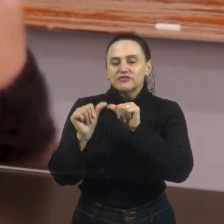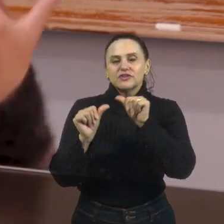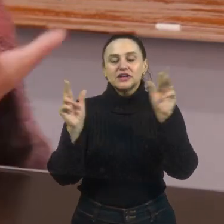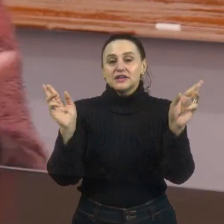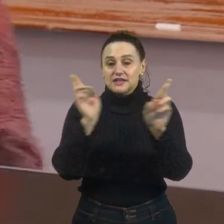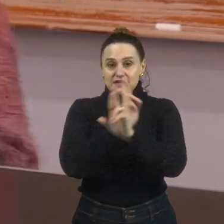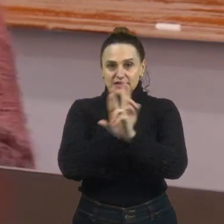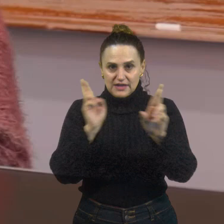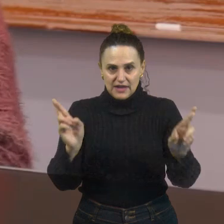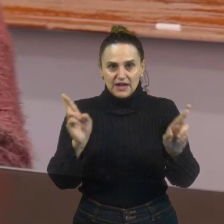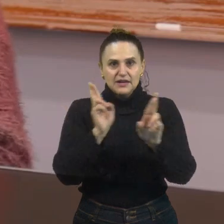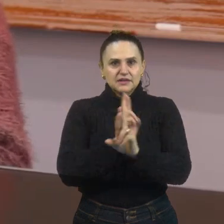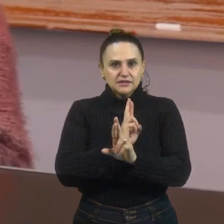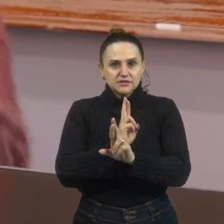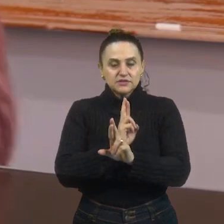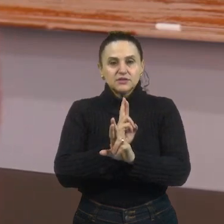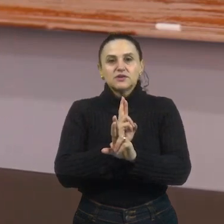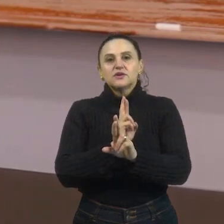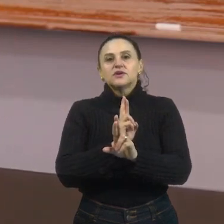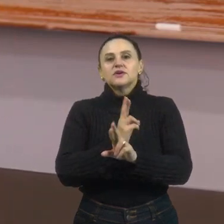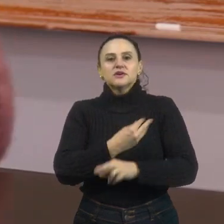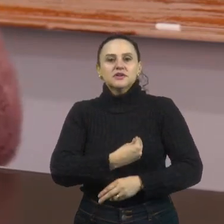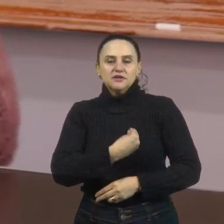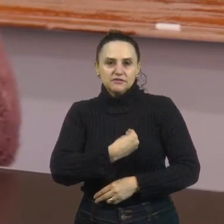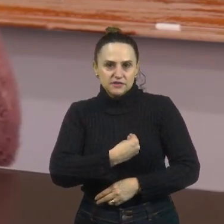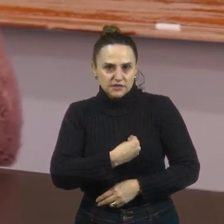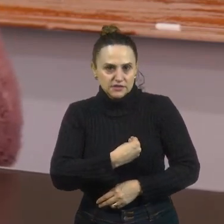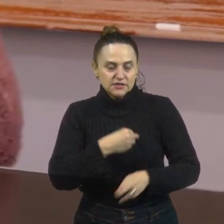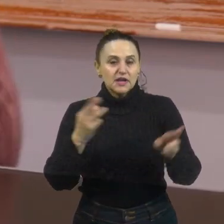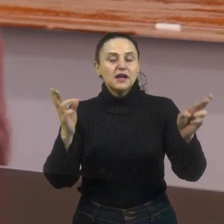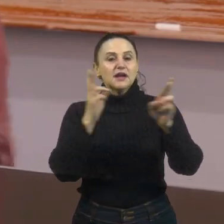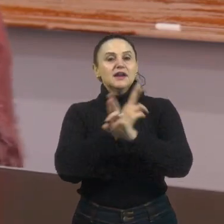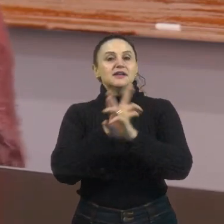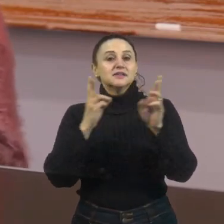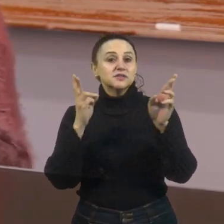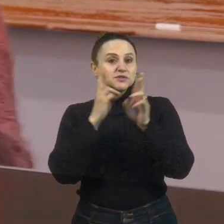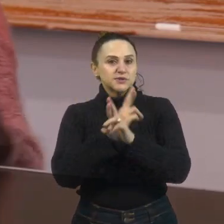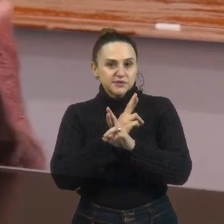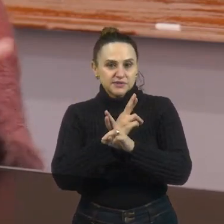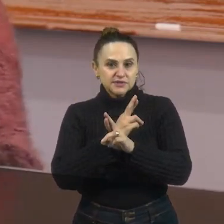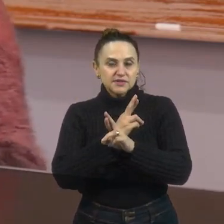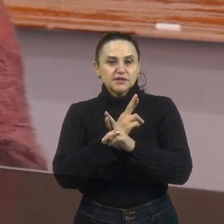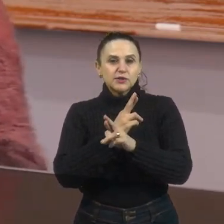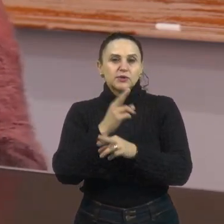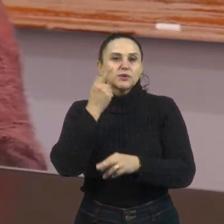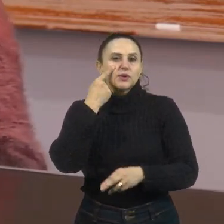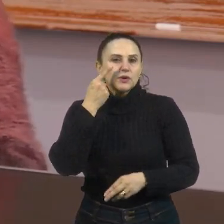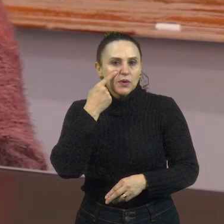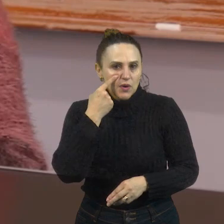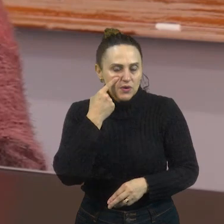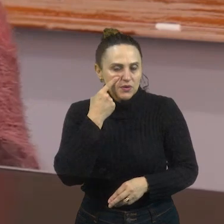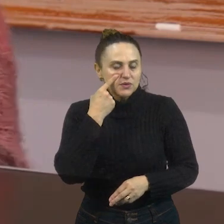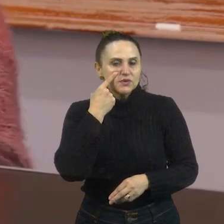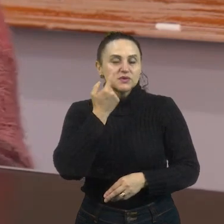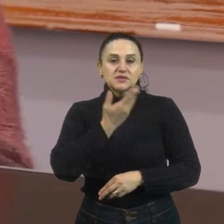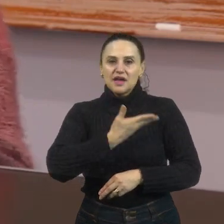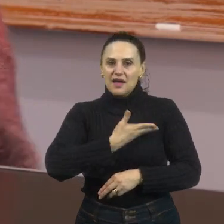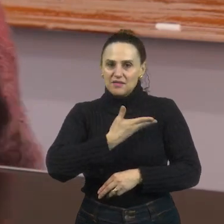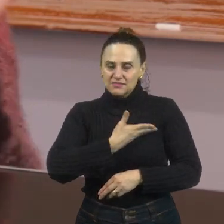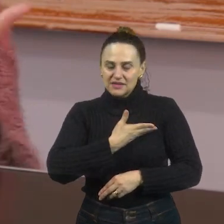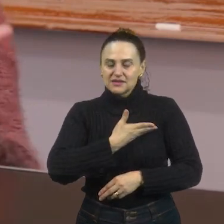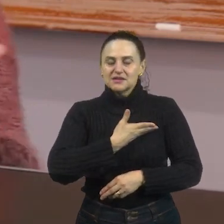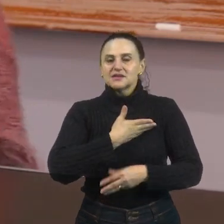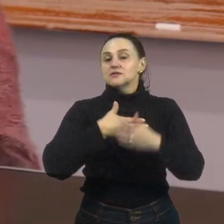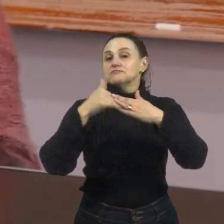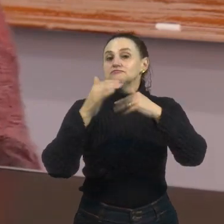relações que ele vai tecendo ao longo da vida dele, nas relações com as crianças e nas relações com os colegas de profissão, por exemplo. O quanto ele aprende